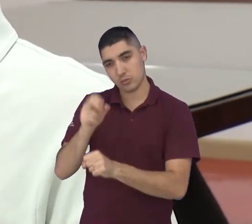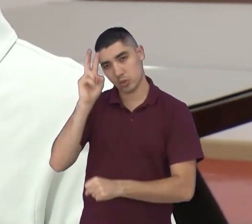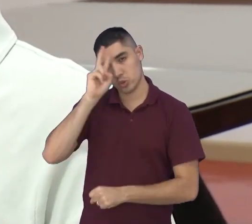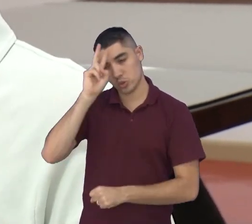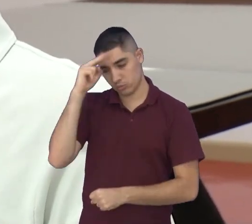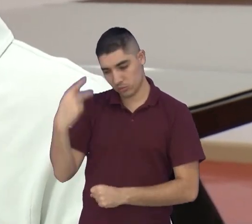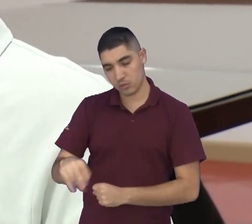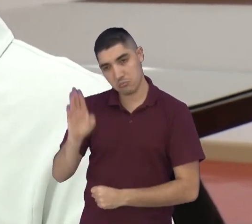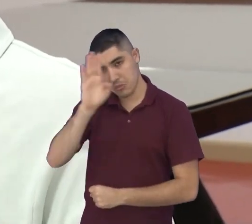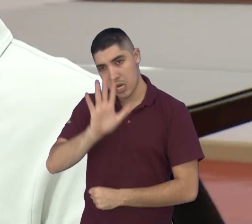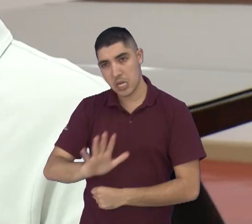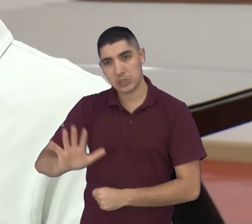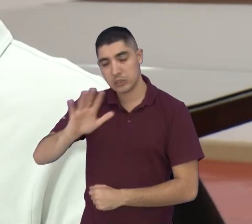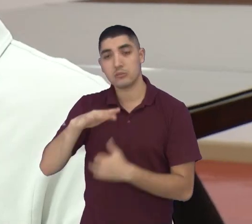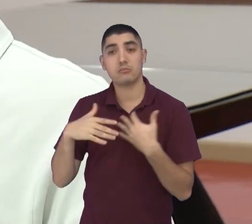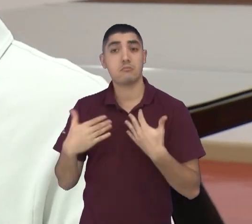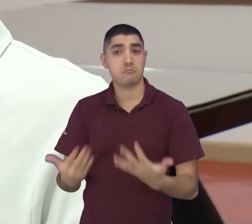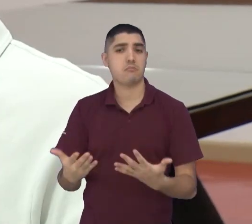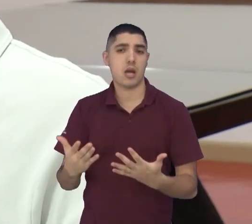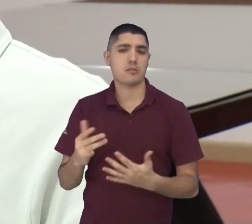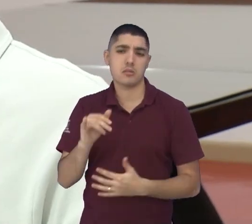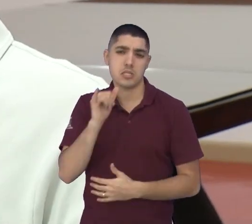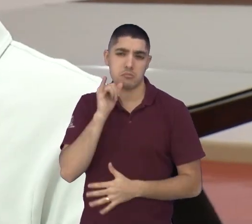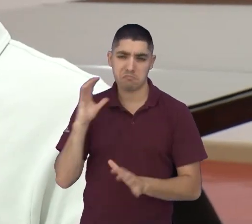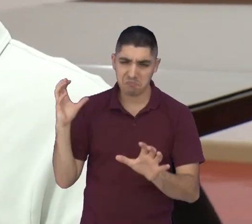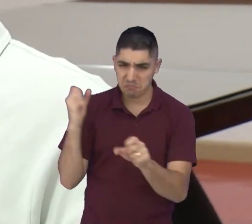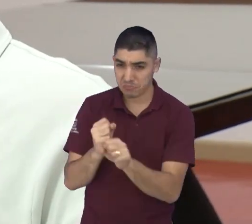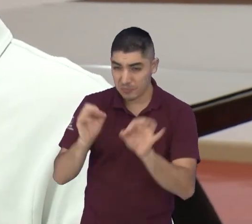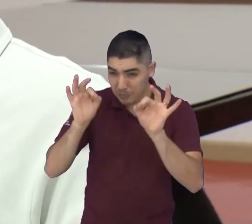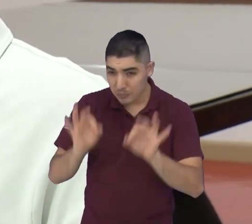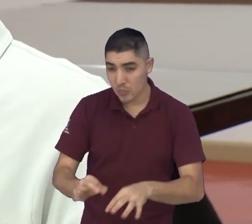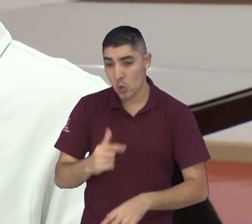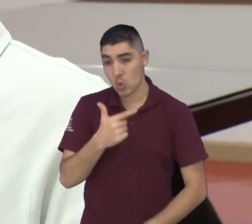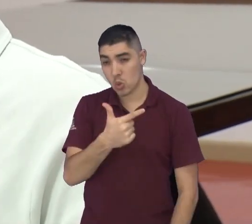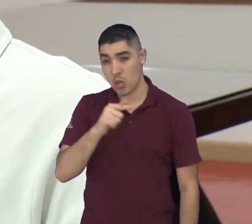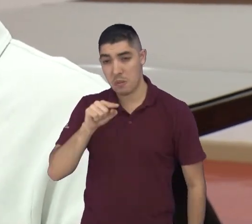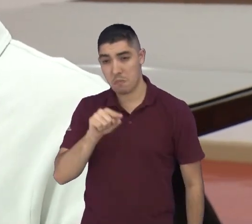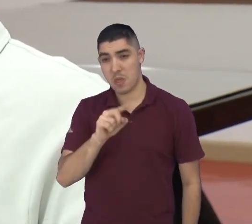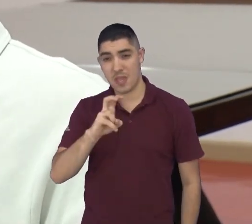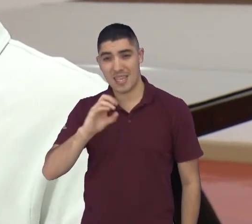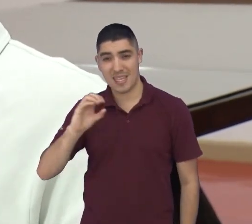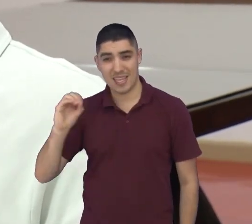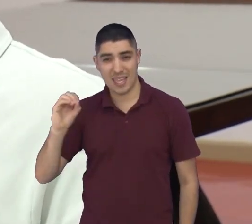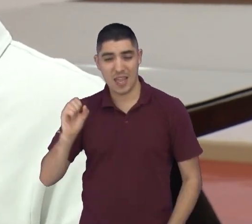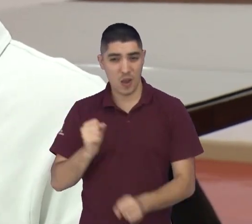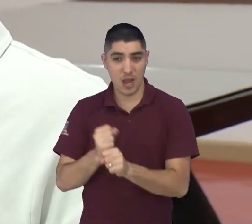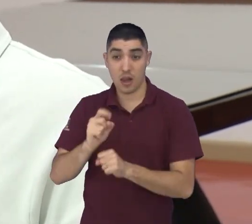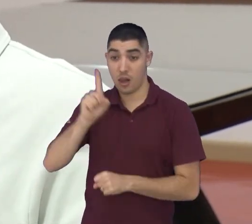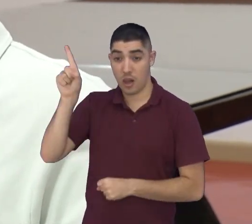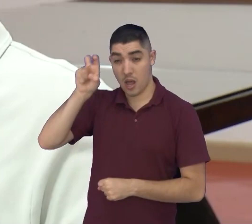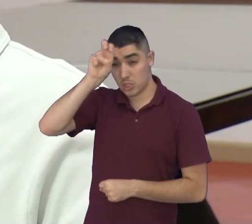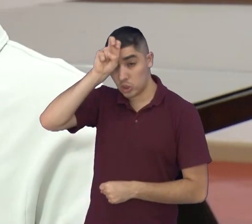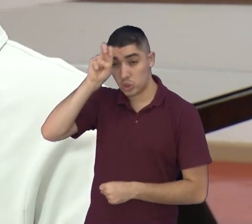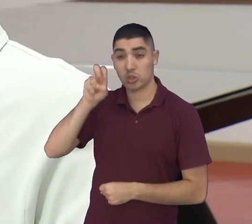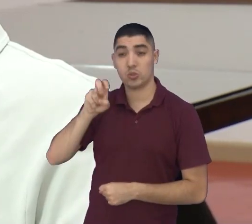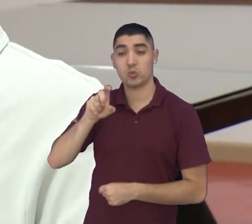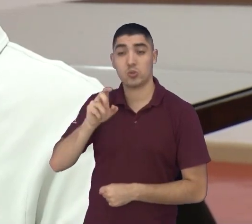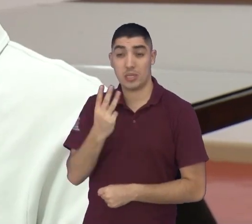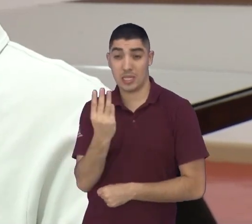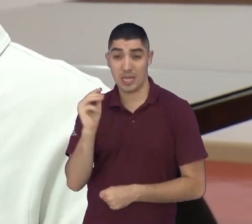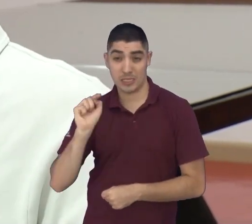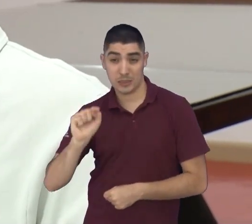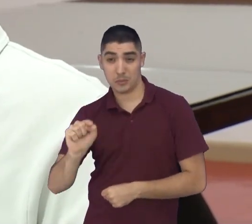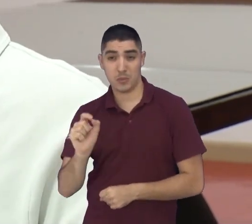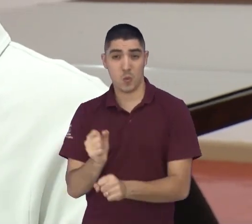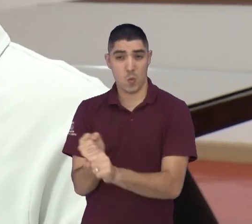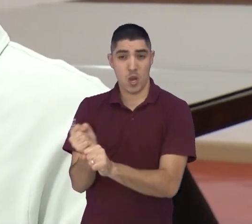mundo todo, 2.000 anos, 2.500 anos, no Egito, 3.000 e poucos anos, né? Mas é